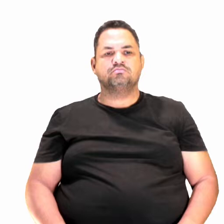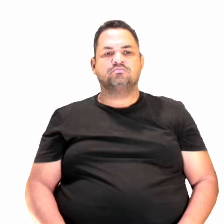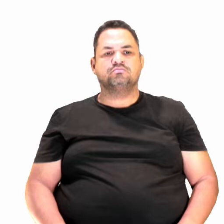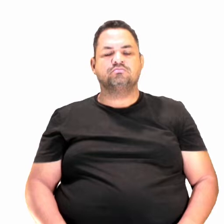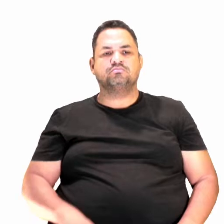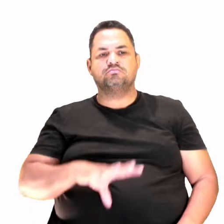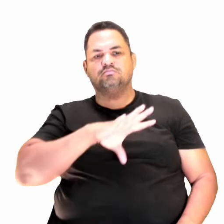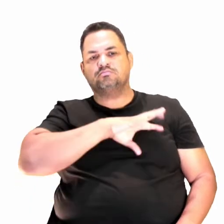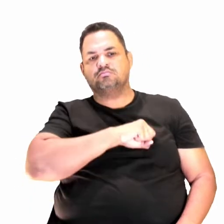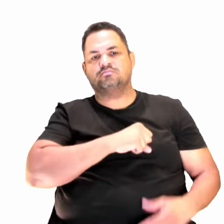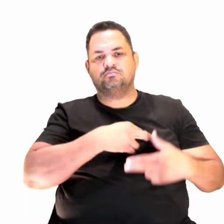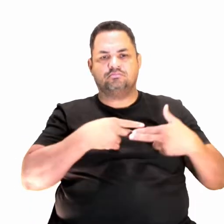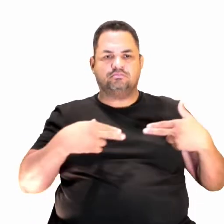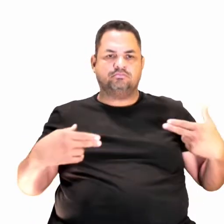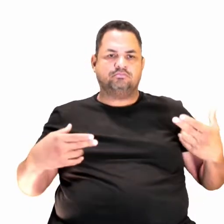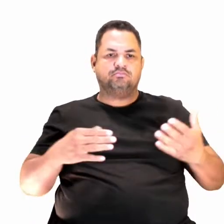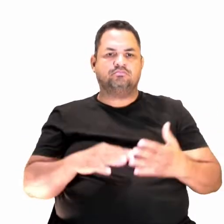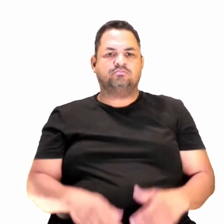amores,